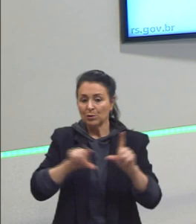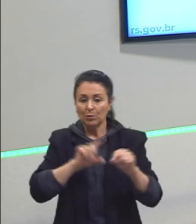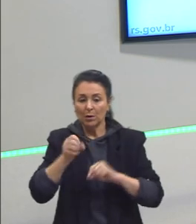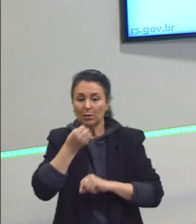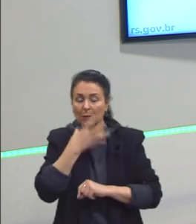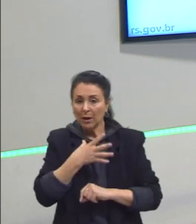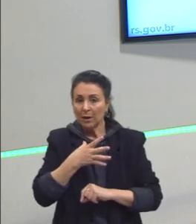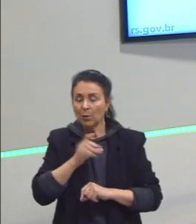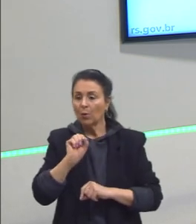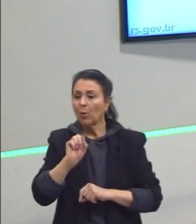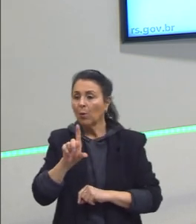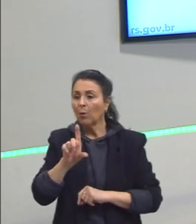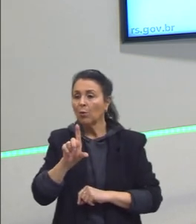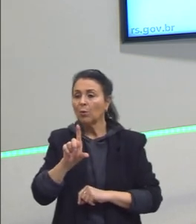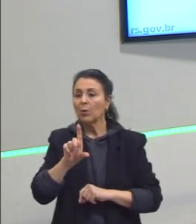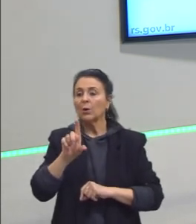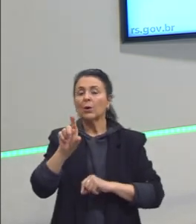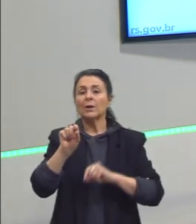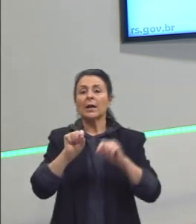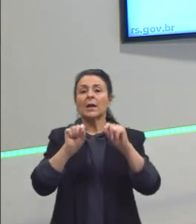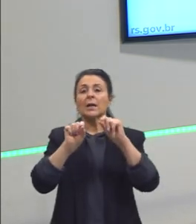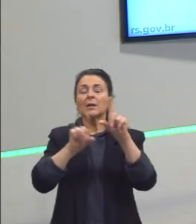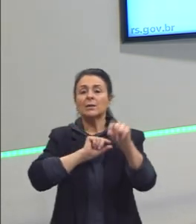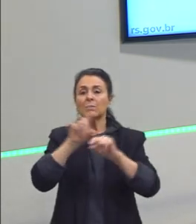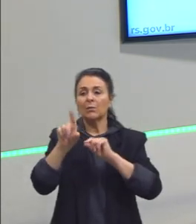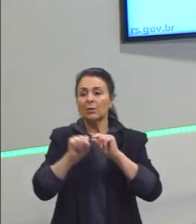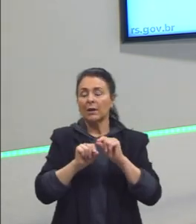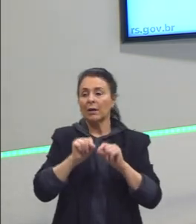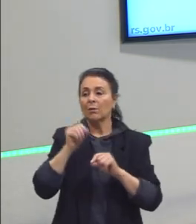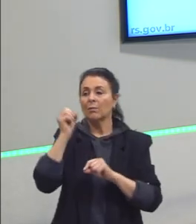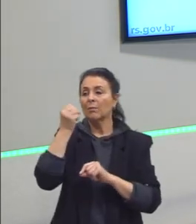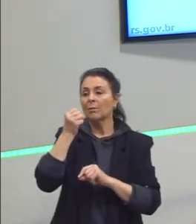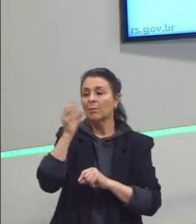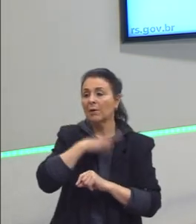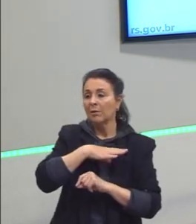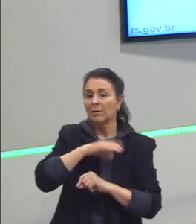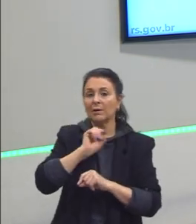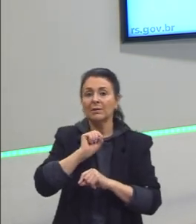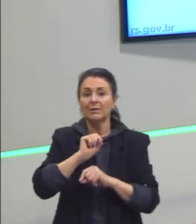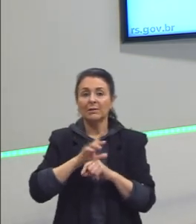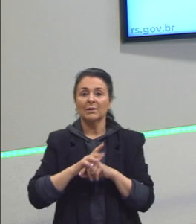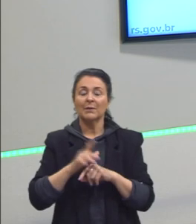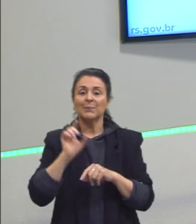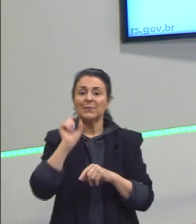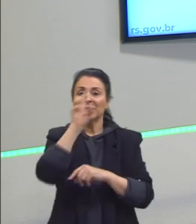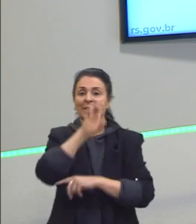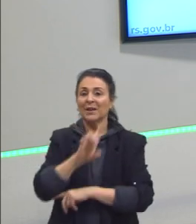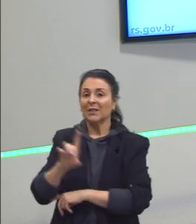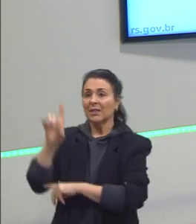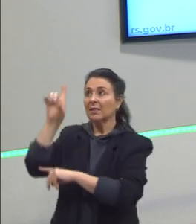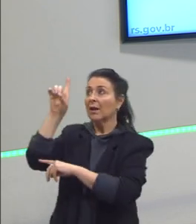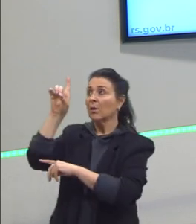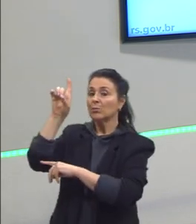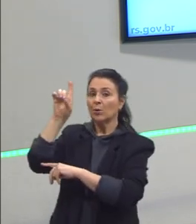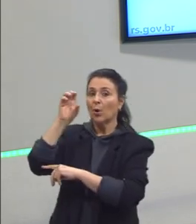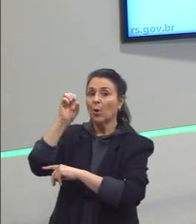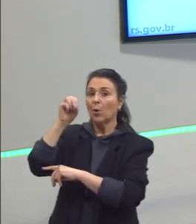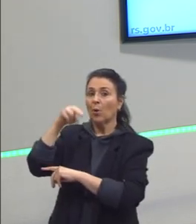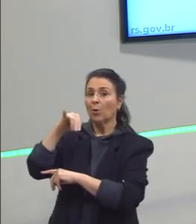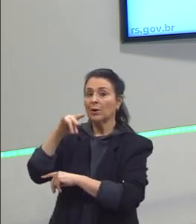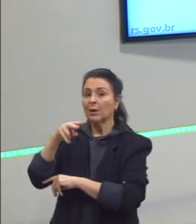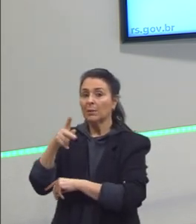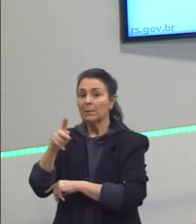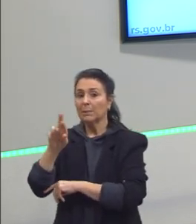o mal de acordo com a nossa vontade para os vícios Deus onipresente onipotente Sabe do